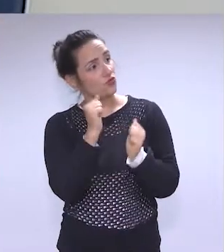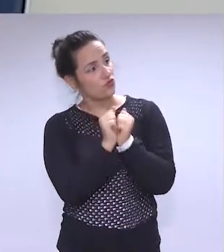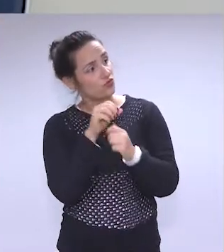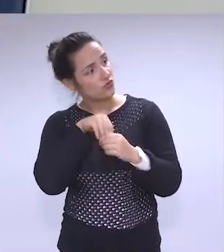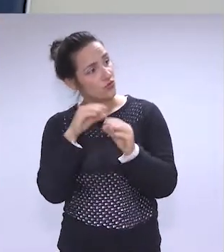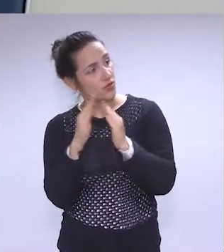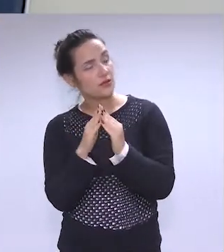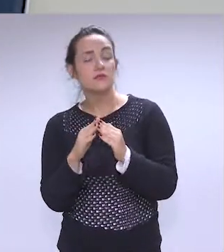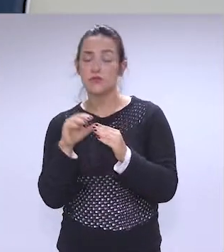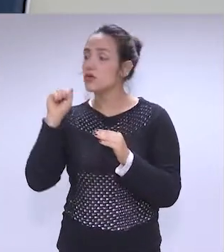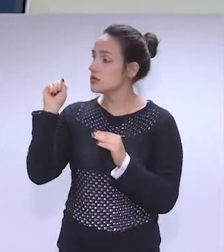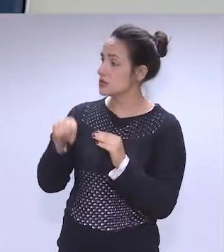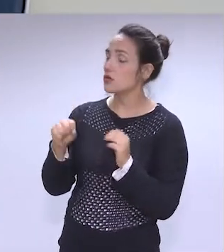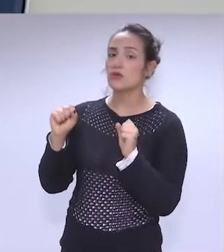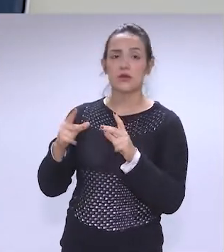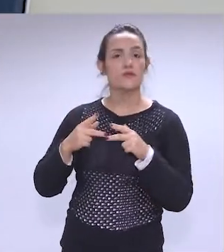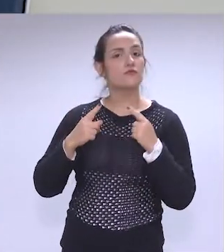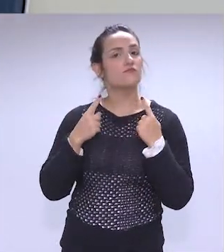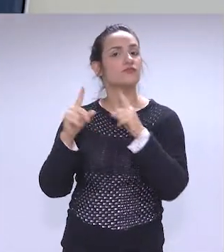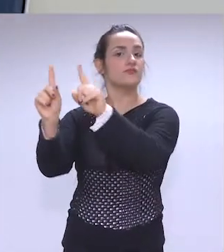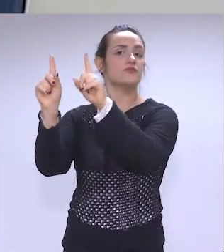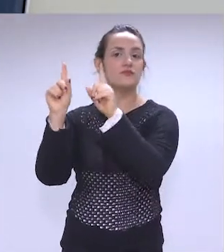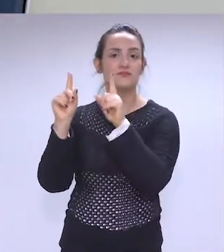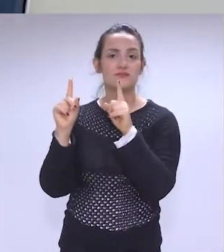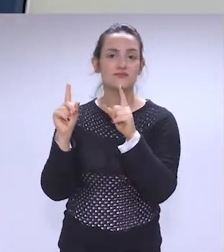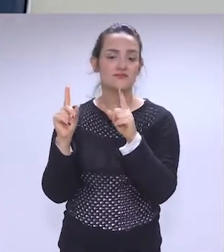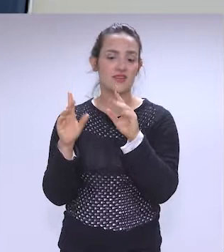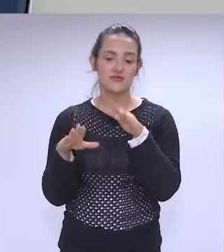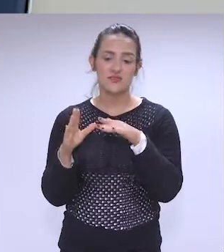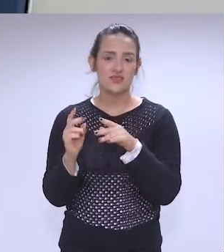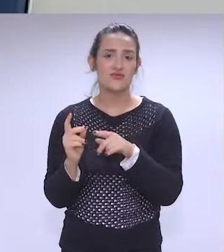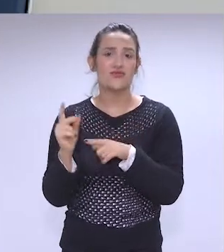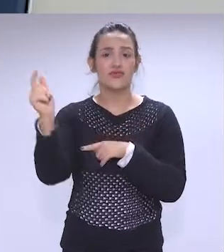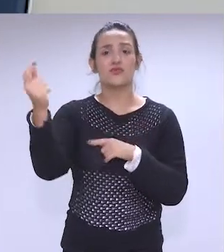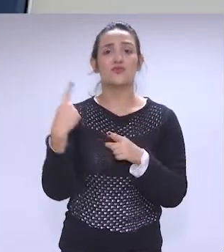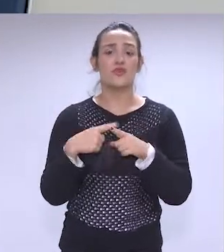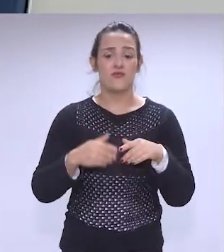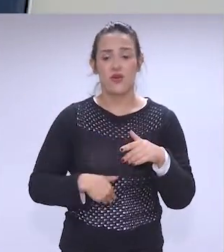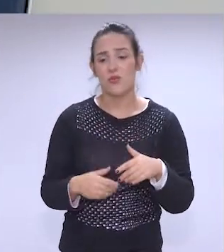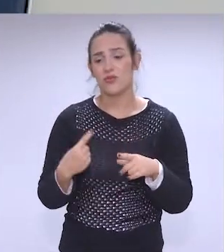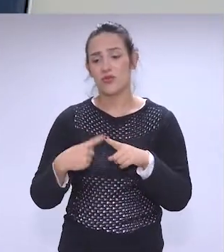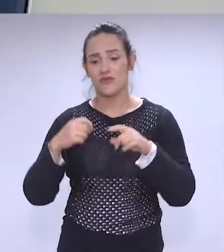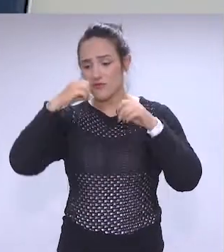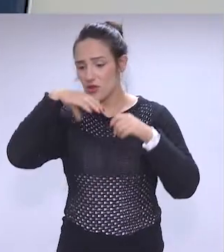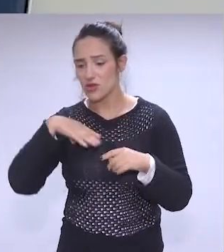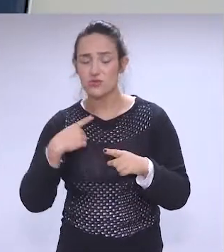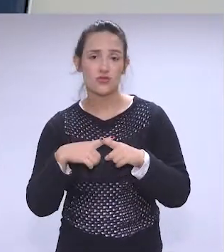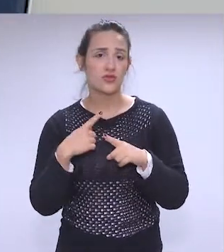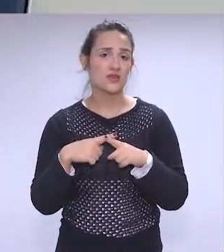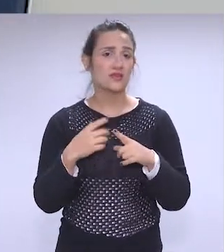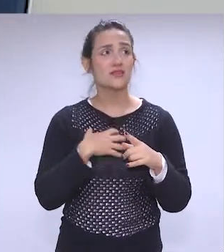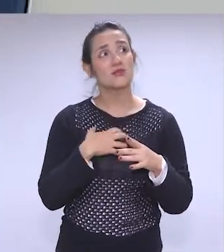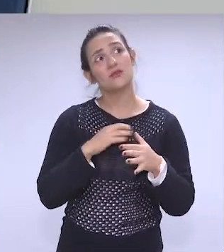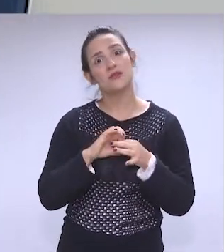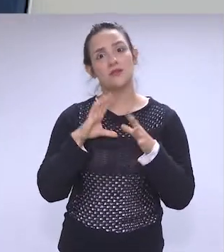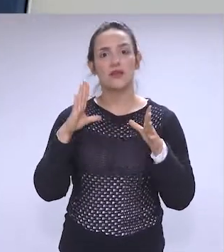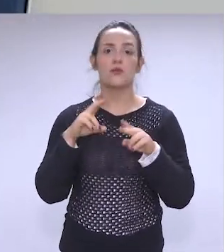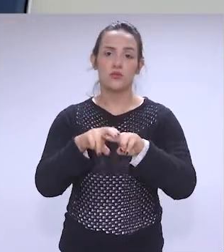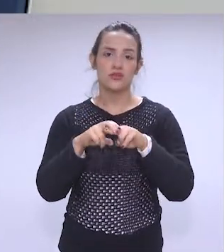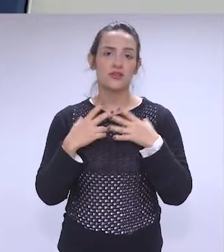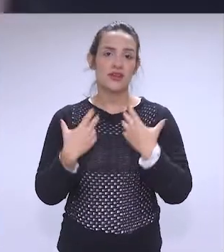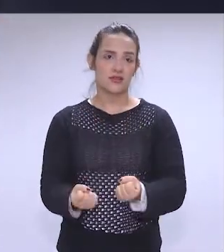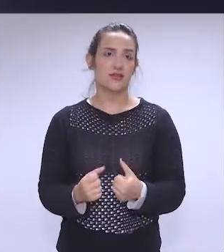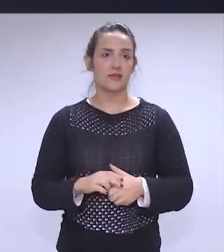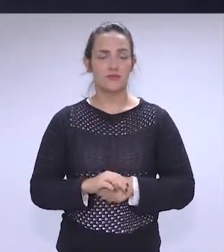elas estão fugindo de um contexto, muitas vezes, de violência, de falta de liberdade. Então o casamento, ele é enxergado pelas próprias meninas como uma boa